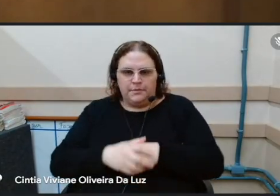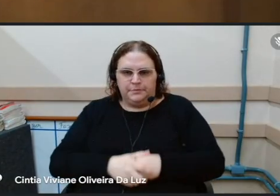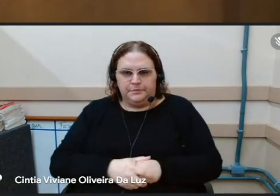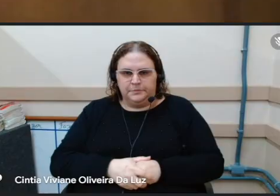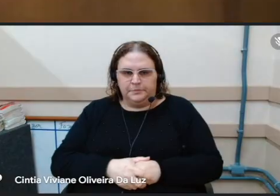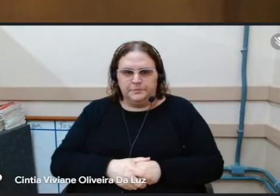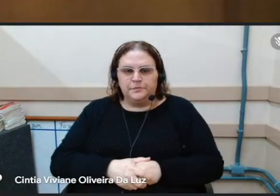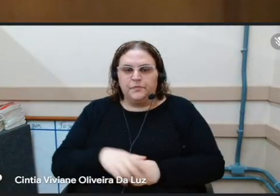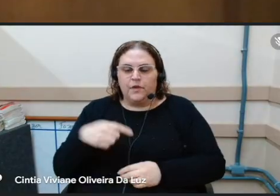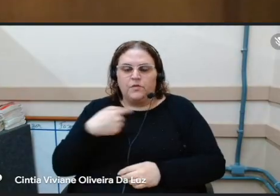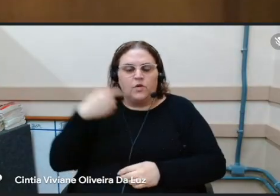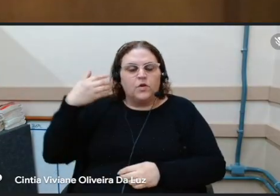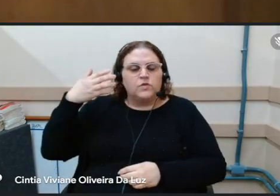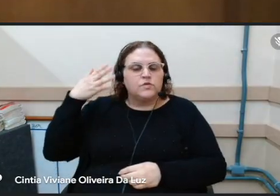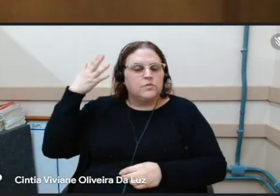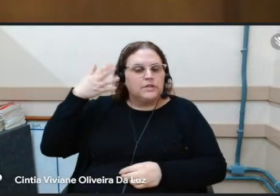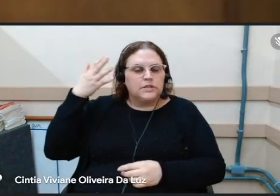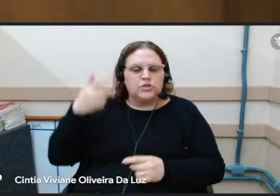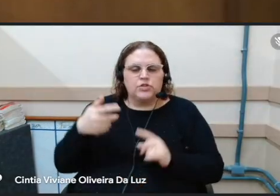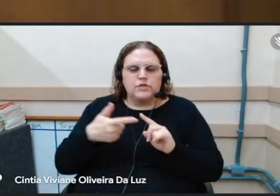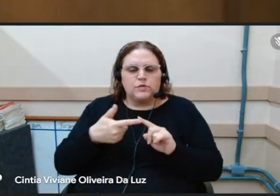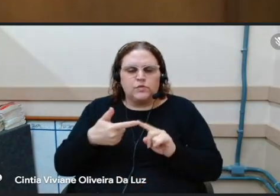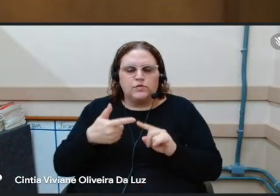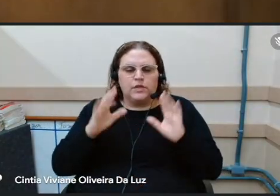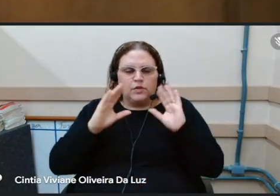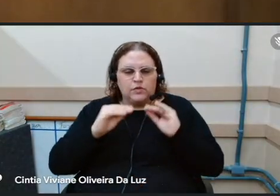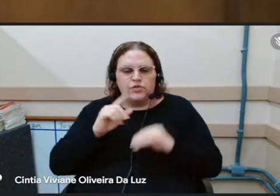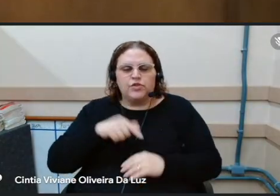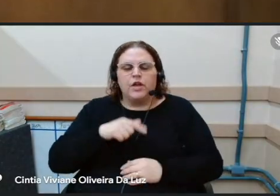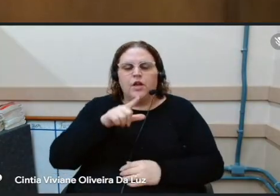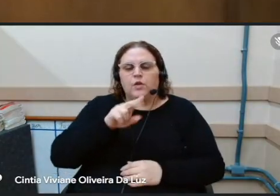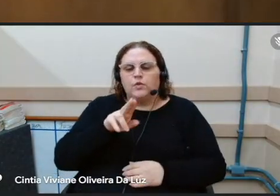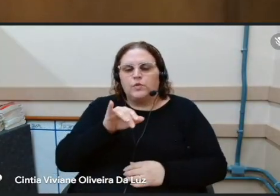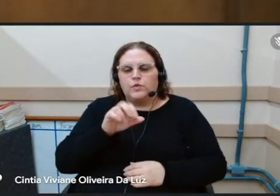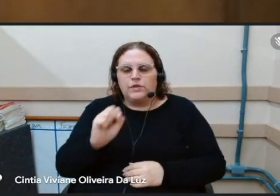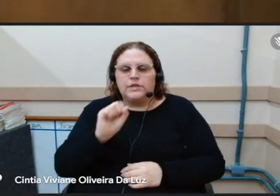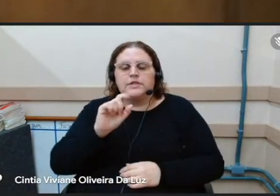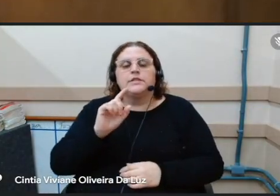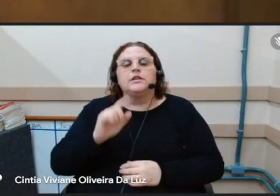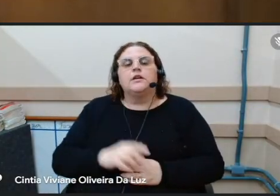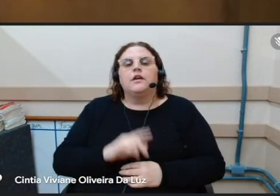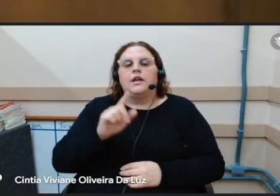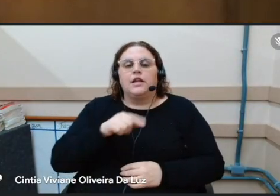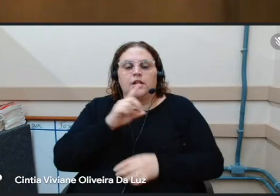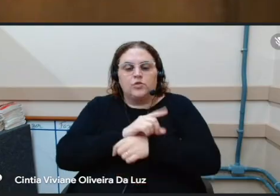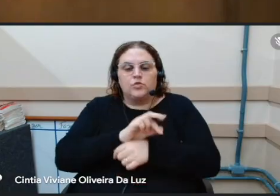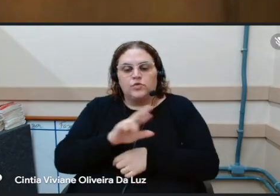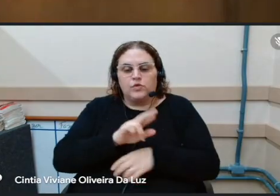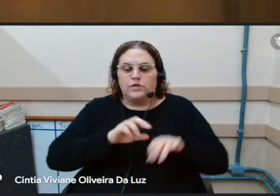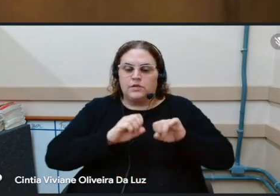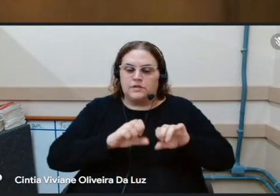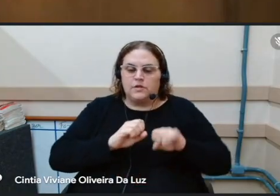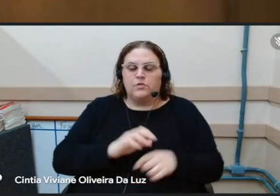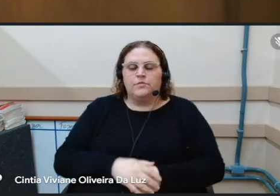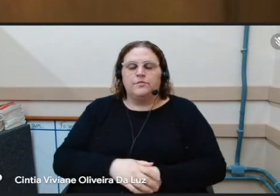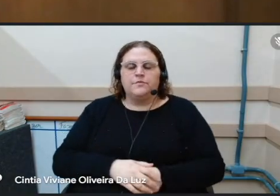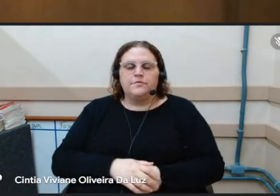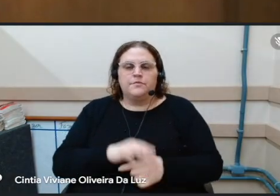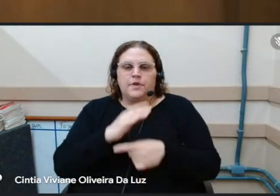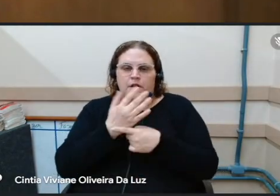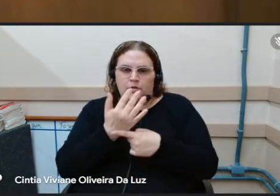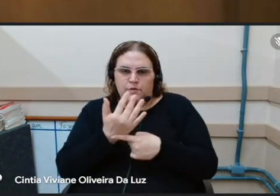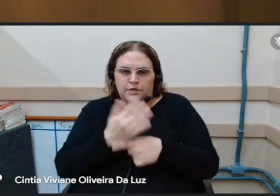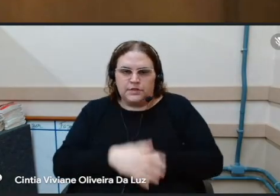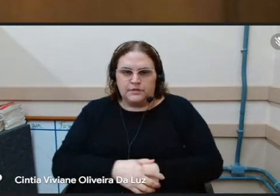palestrantes nosso segundo palestrante luí Fernando lazarim é doutor em educação pela Universidade Federal do Rio Grande do